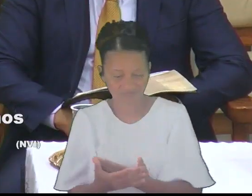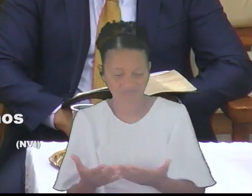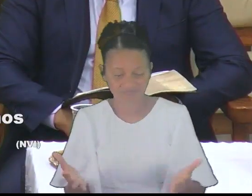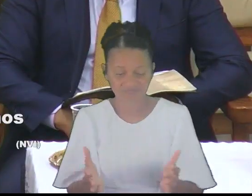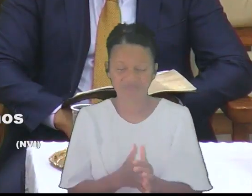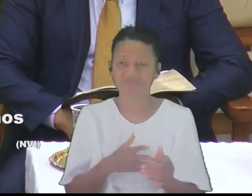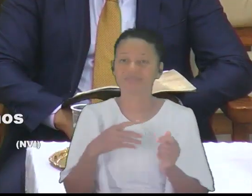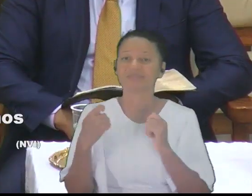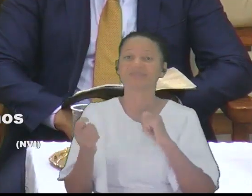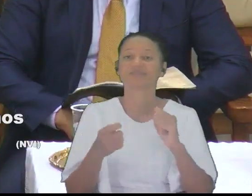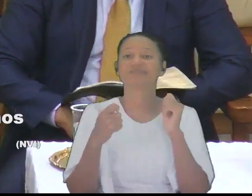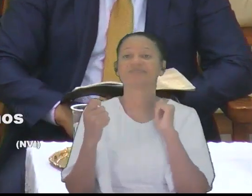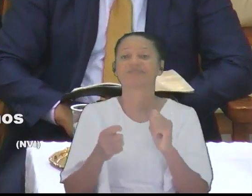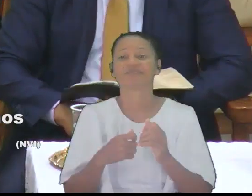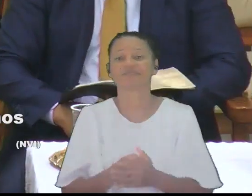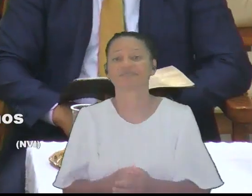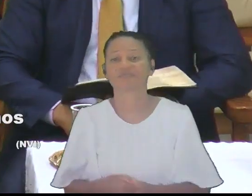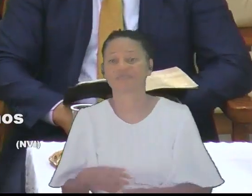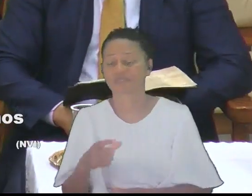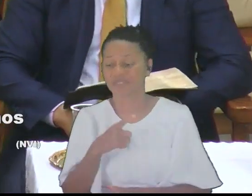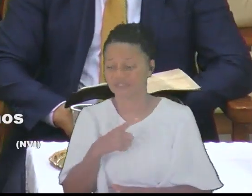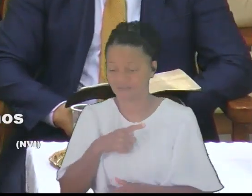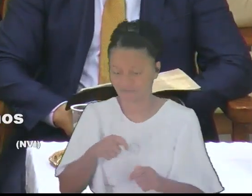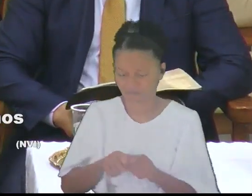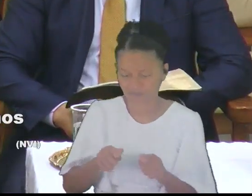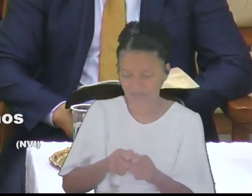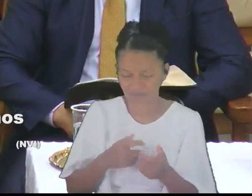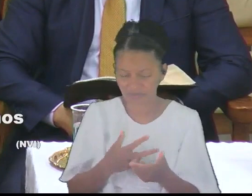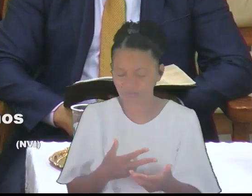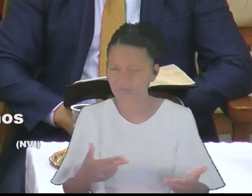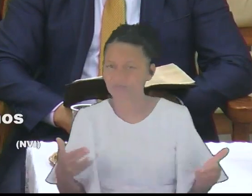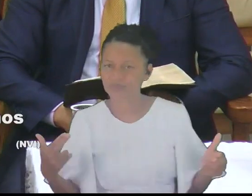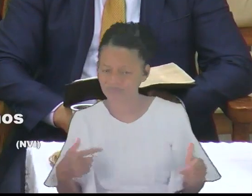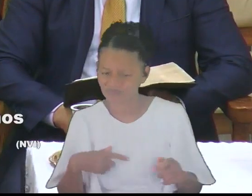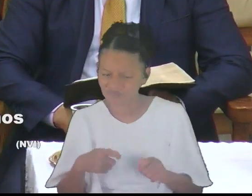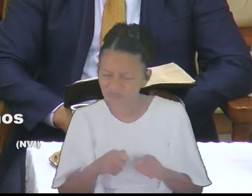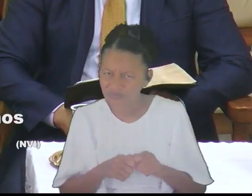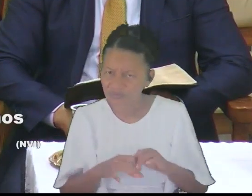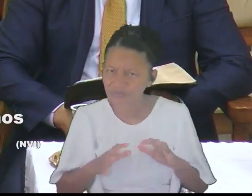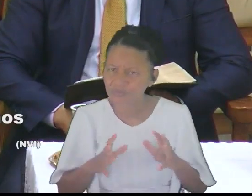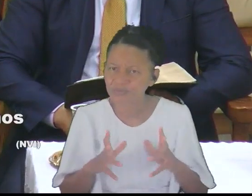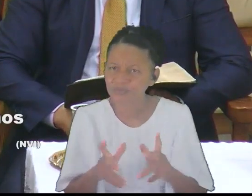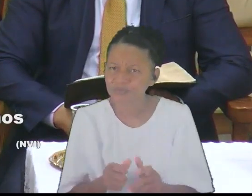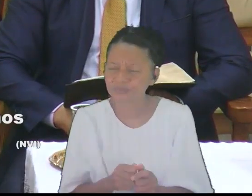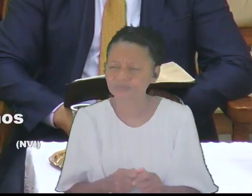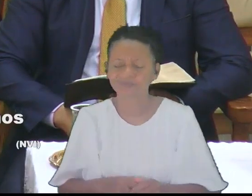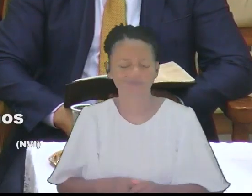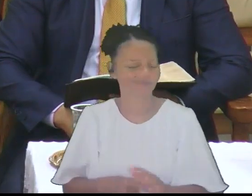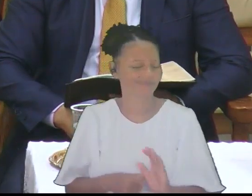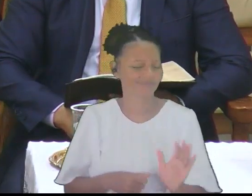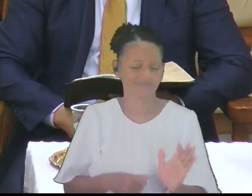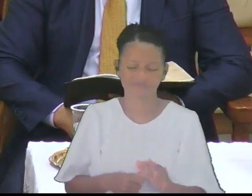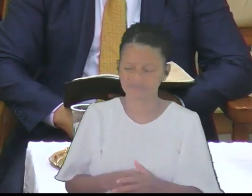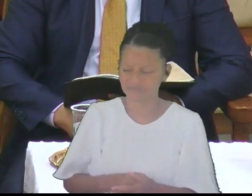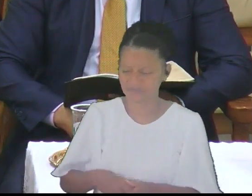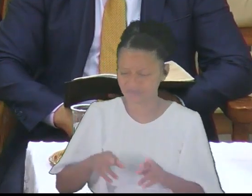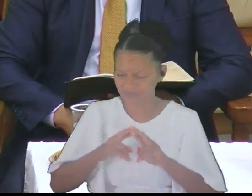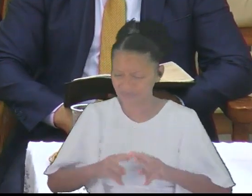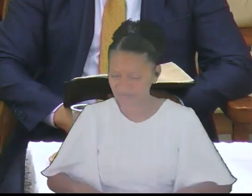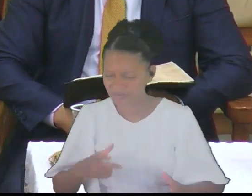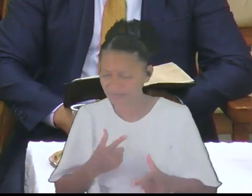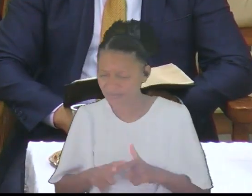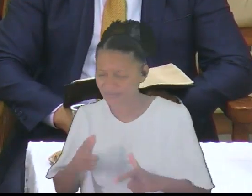Aleluia. Eu tenho que fazer alguma coisa. Claro que eu não vou fazer tudo, eu não posso fazer tudo. Eu não posso resolver o problema